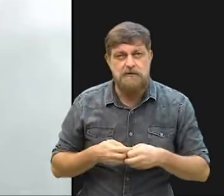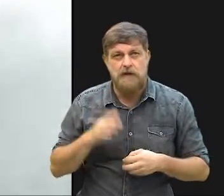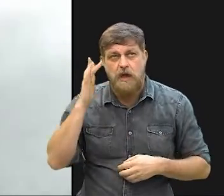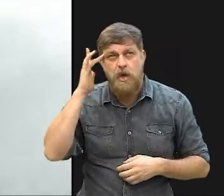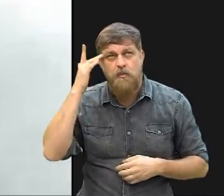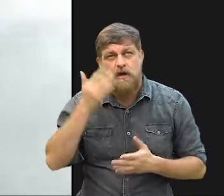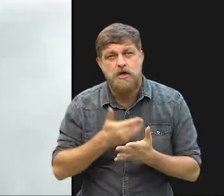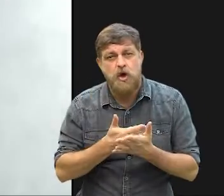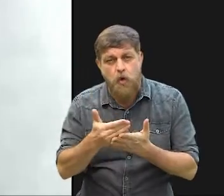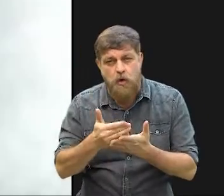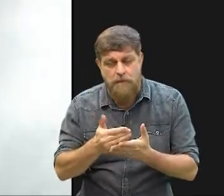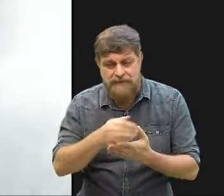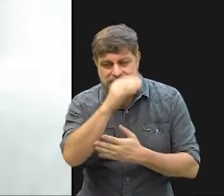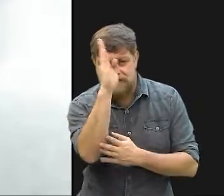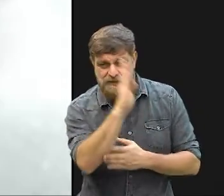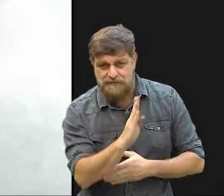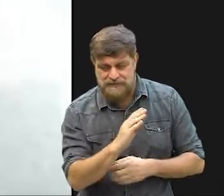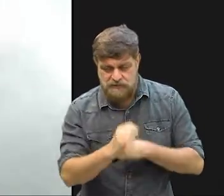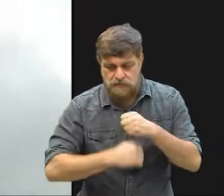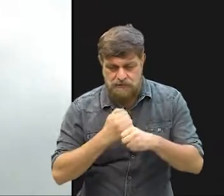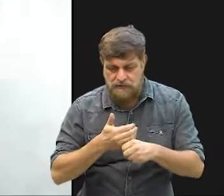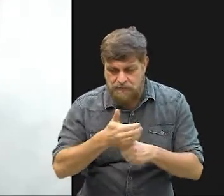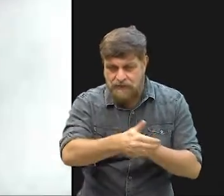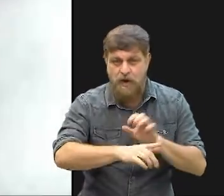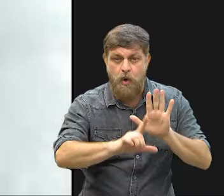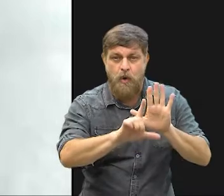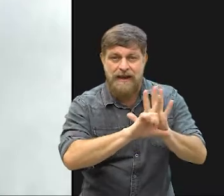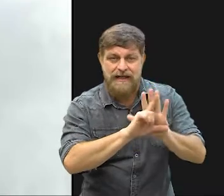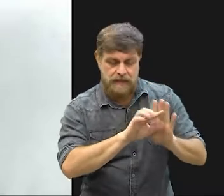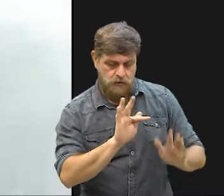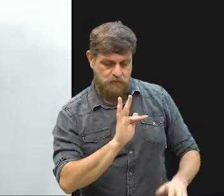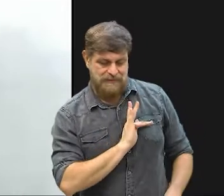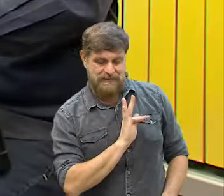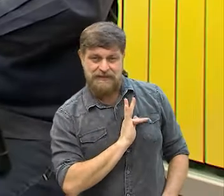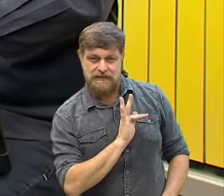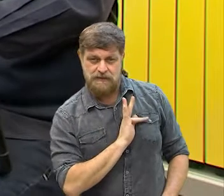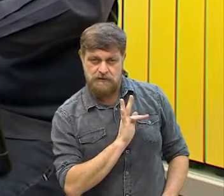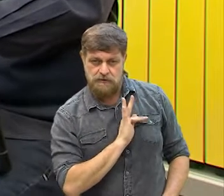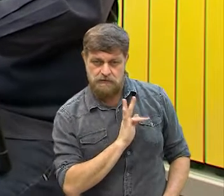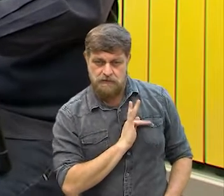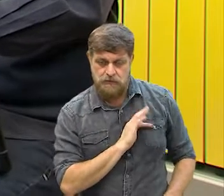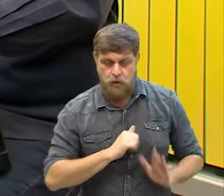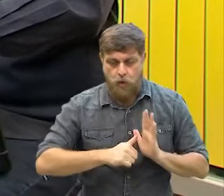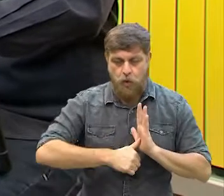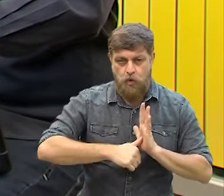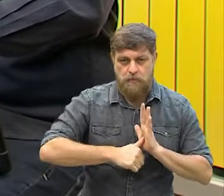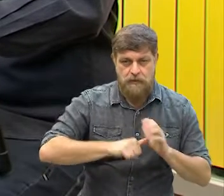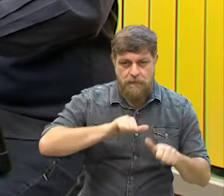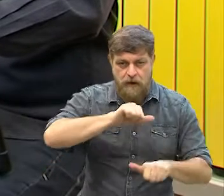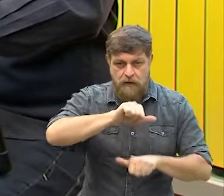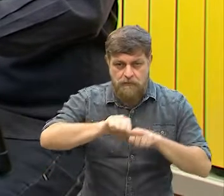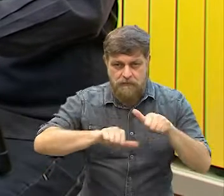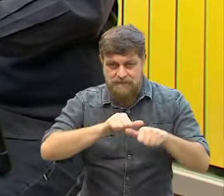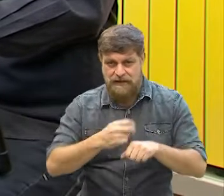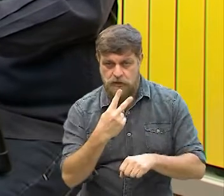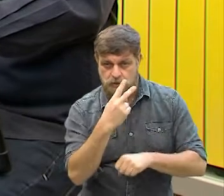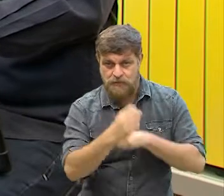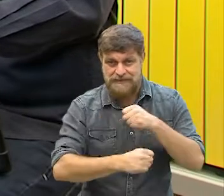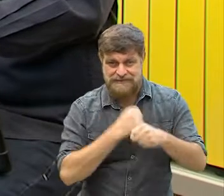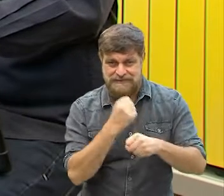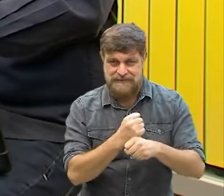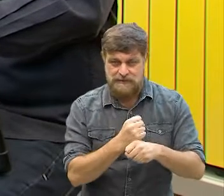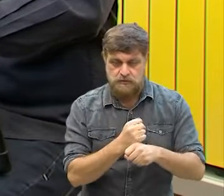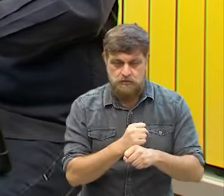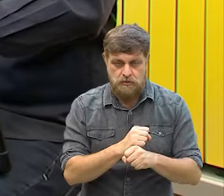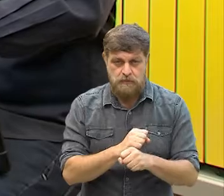acho que começa também a valer no próximo ano a lei de que um treinador, um clube pode trocar apenas